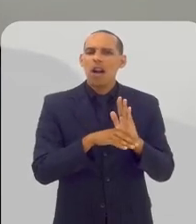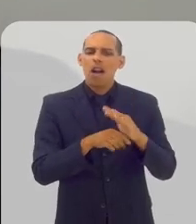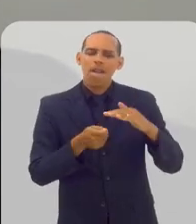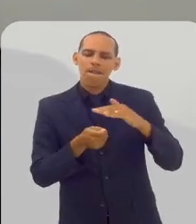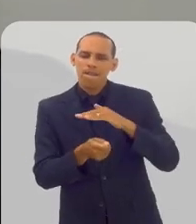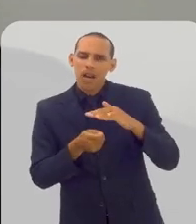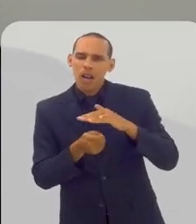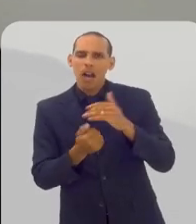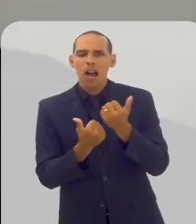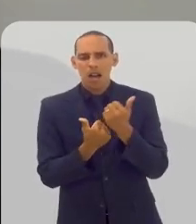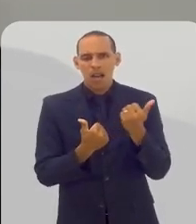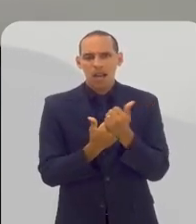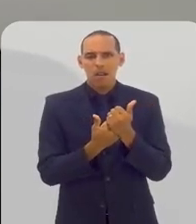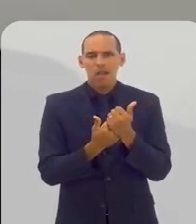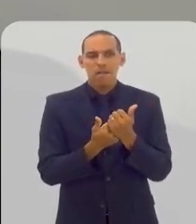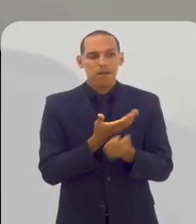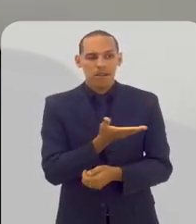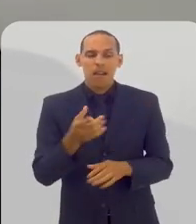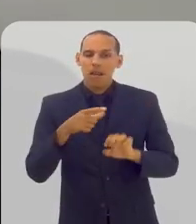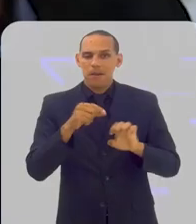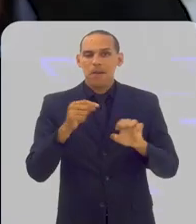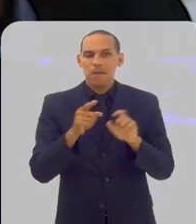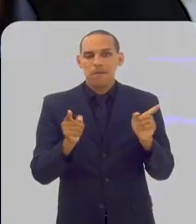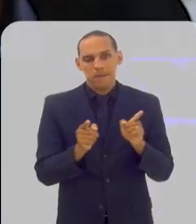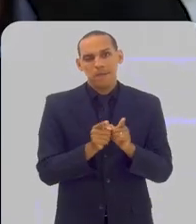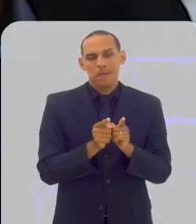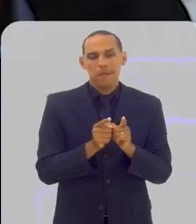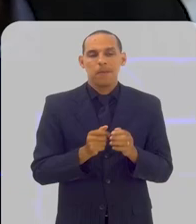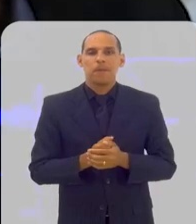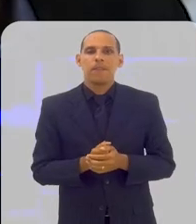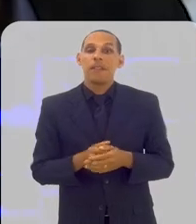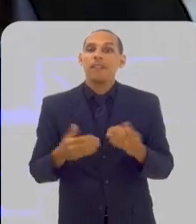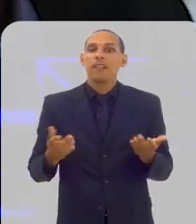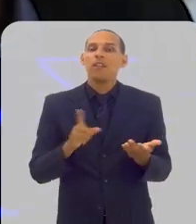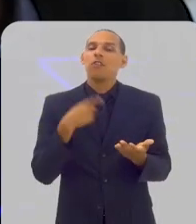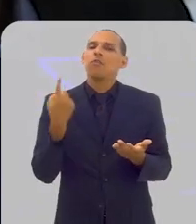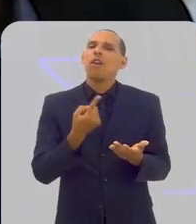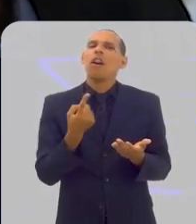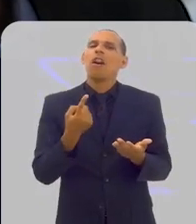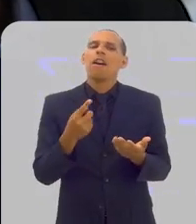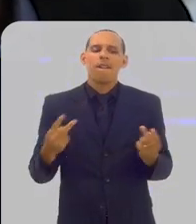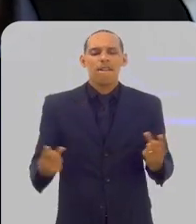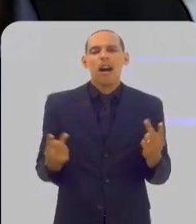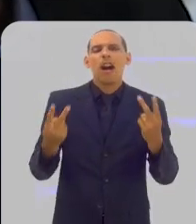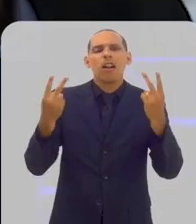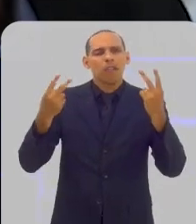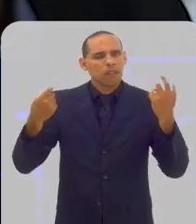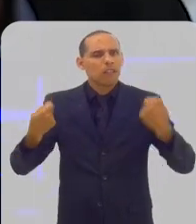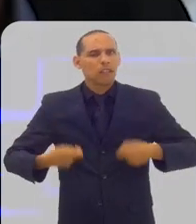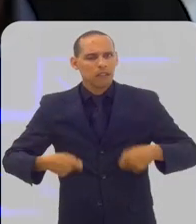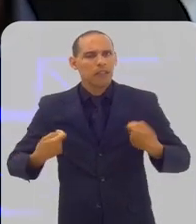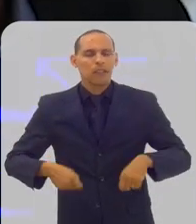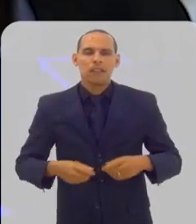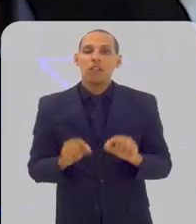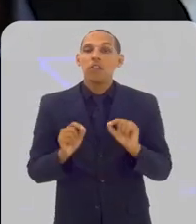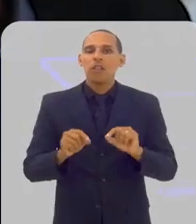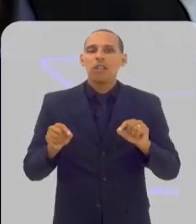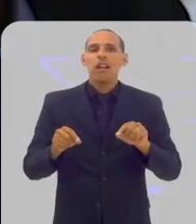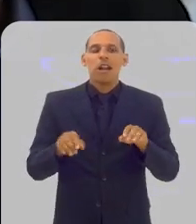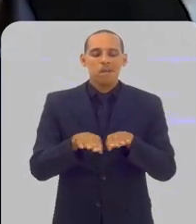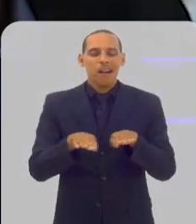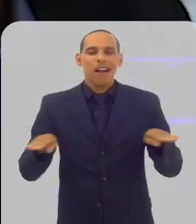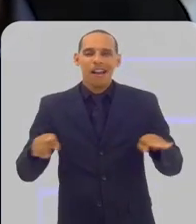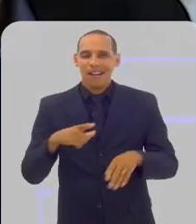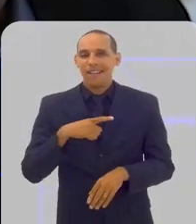programas de Apoio aos bico pequenos empresários então assim temos que valorizar temos que ter uma já